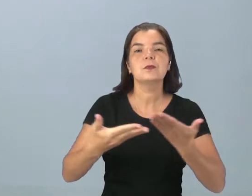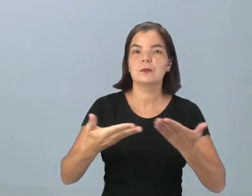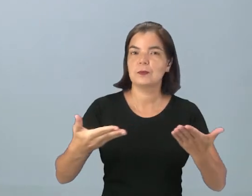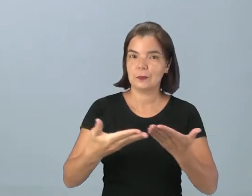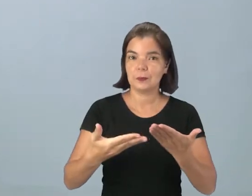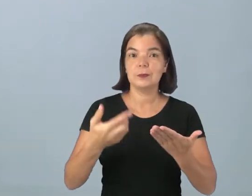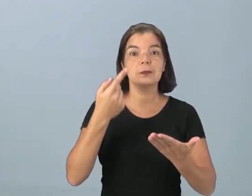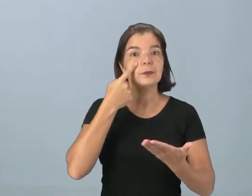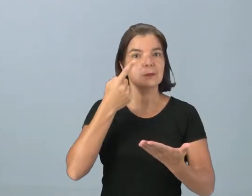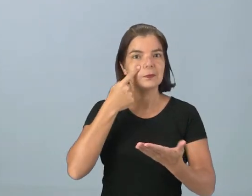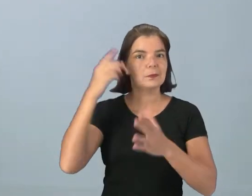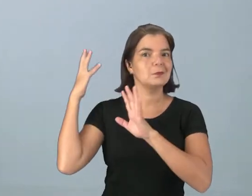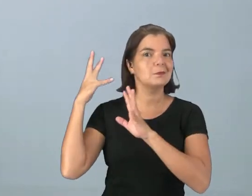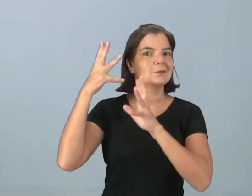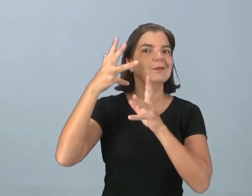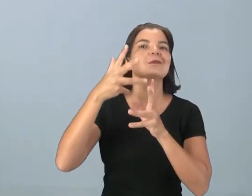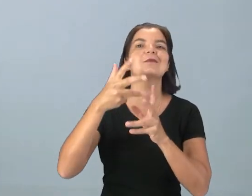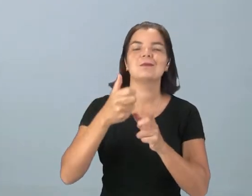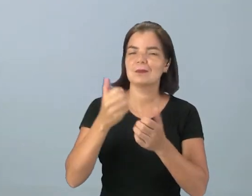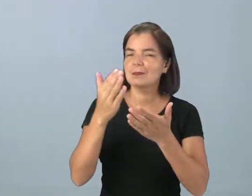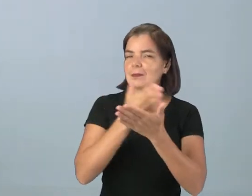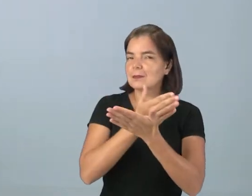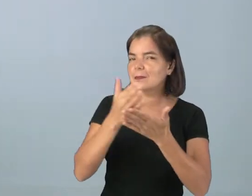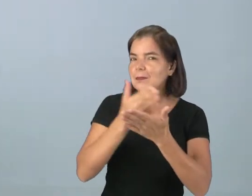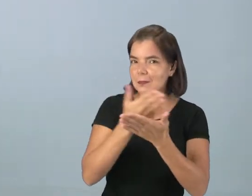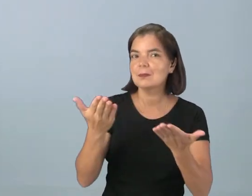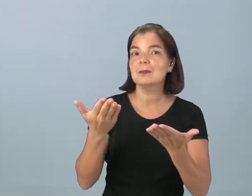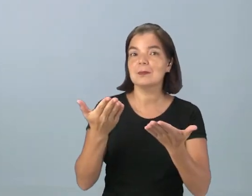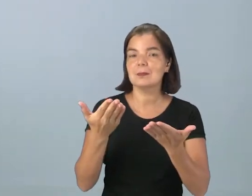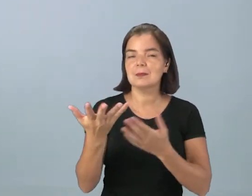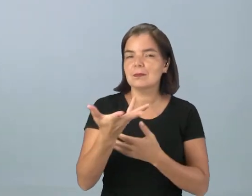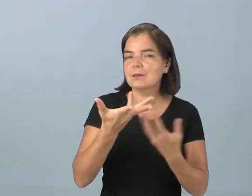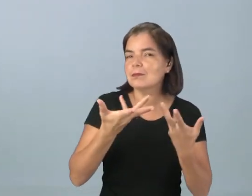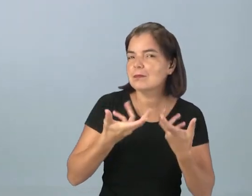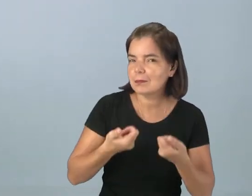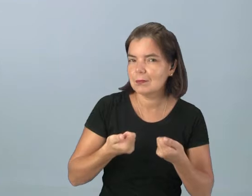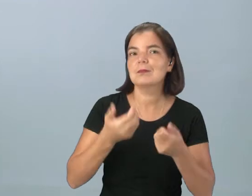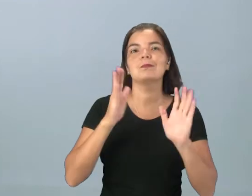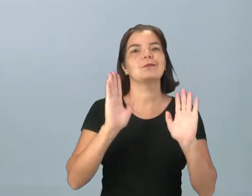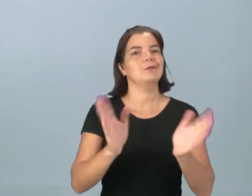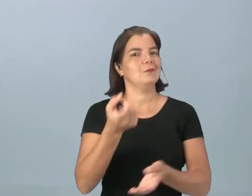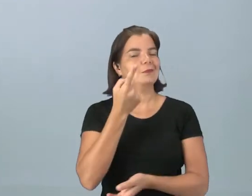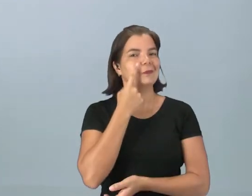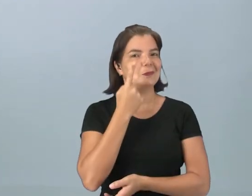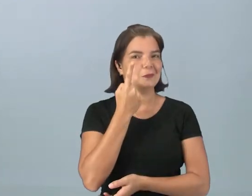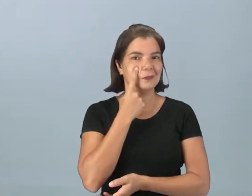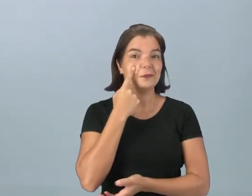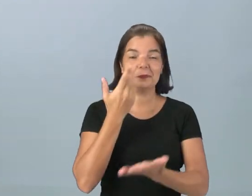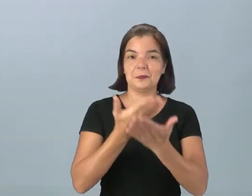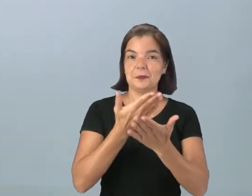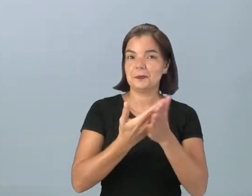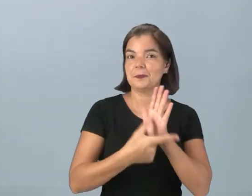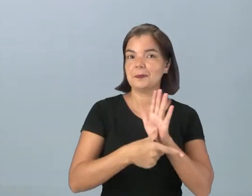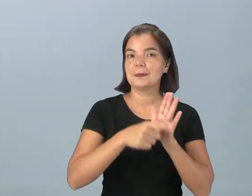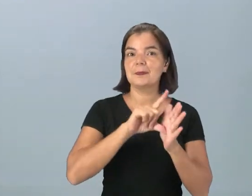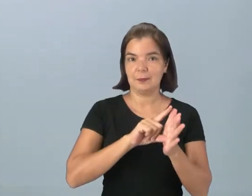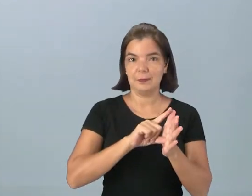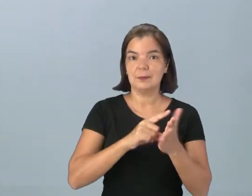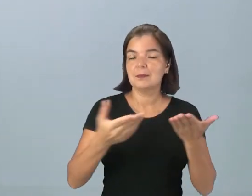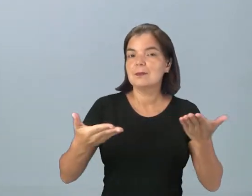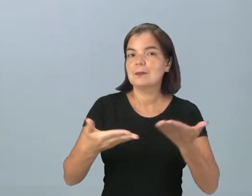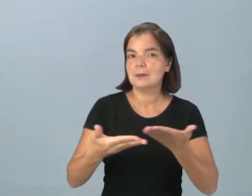vamos retomar algumas habilidades que nós já vimos aí nas nossas aulas anteriores a partir de